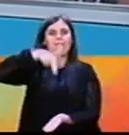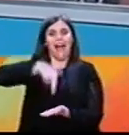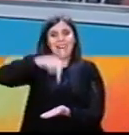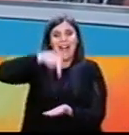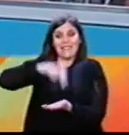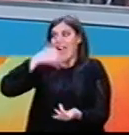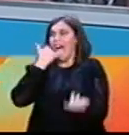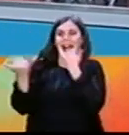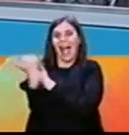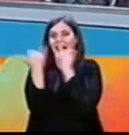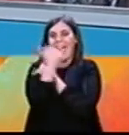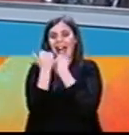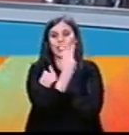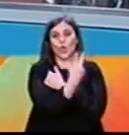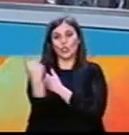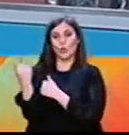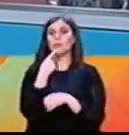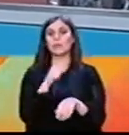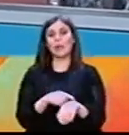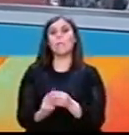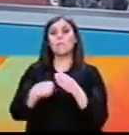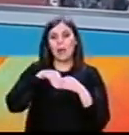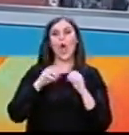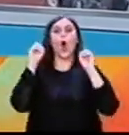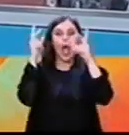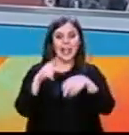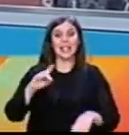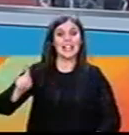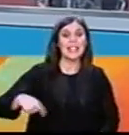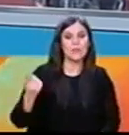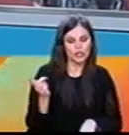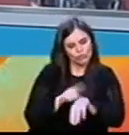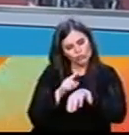Ok. 2-1, percebi que ia haver prolongamento. Olha... E depois, pelo